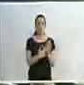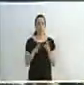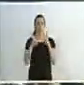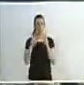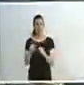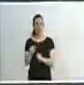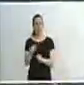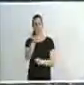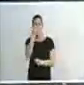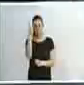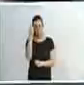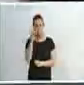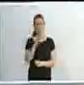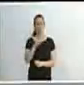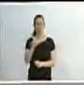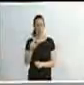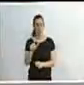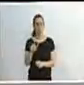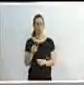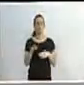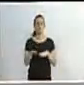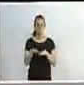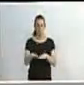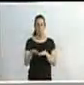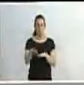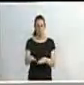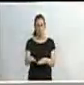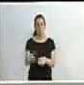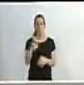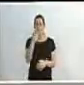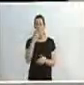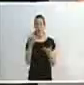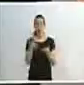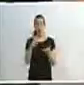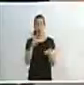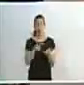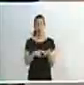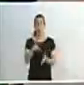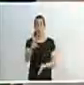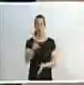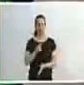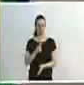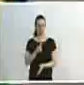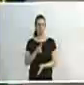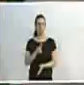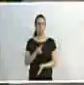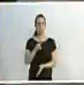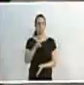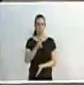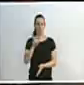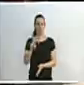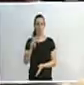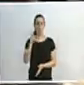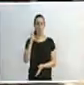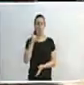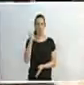que estavam nas ruas. Eu acho que essa resposta de hoje de manhã, dos 55 senadores, elas dão